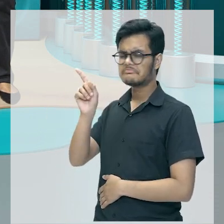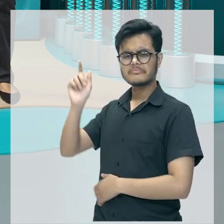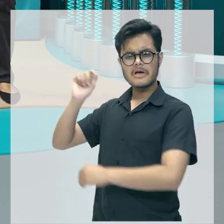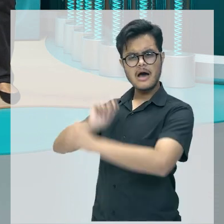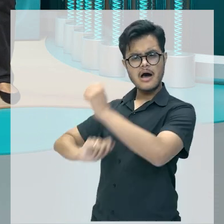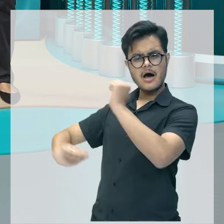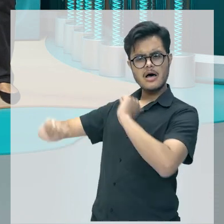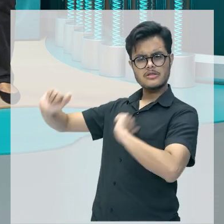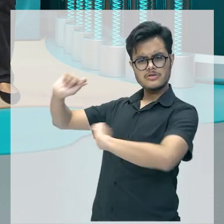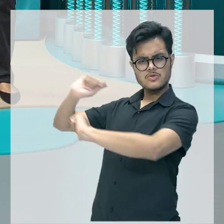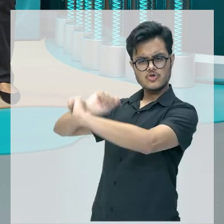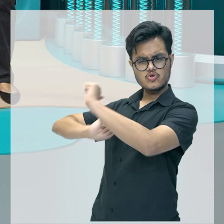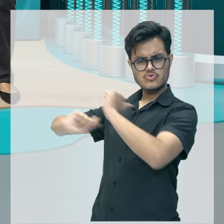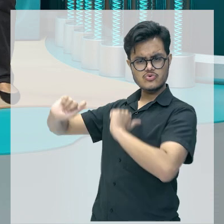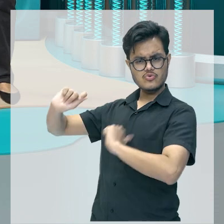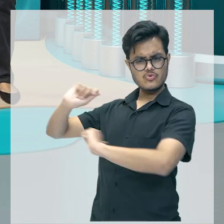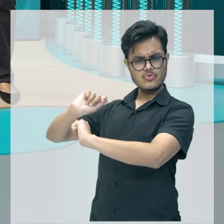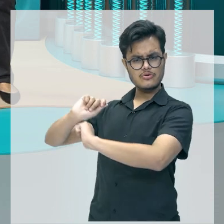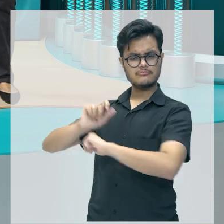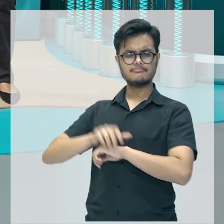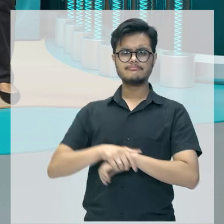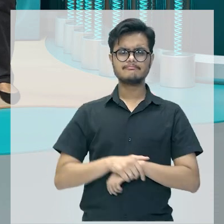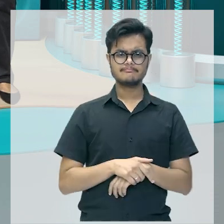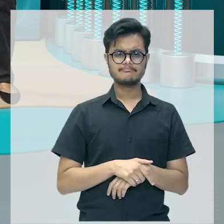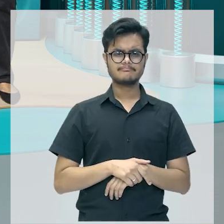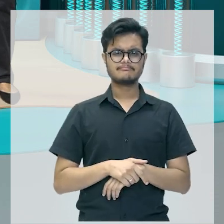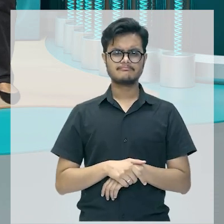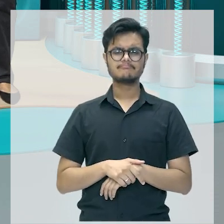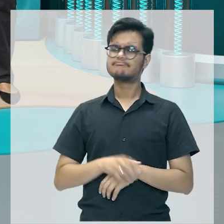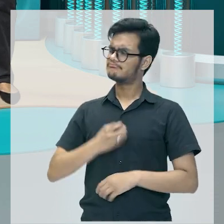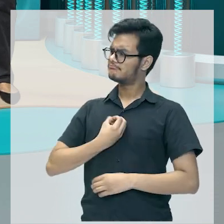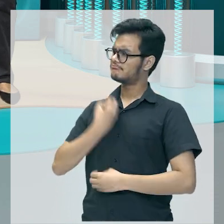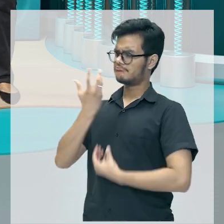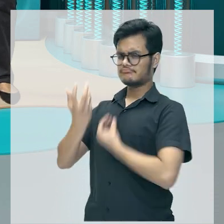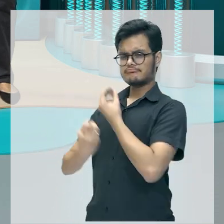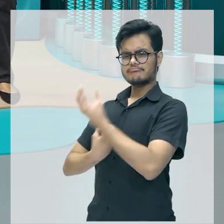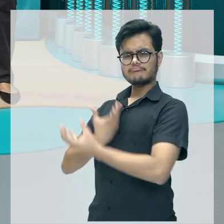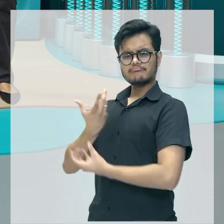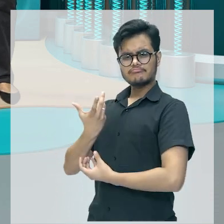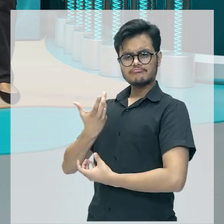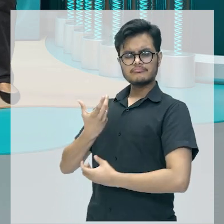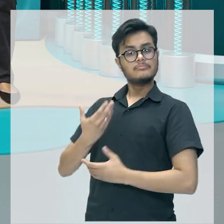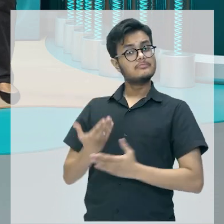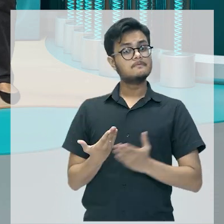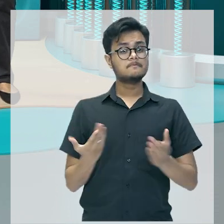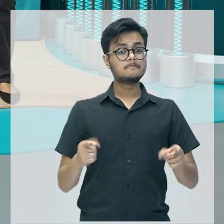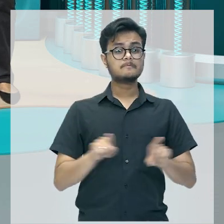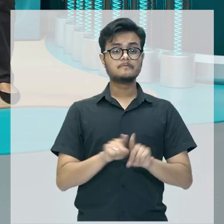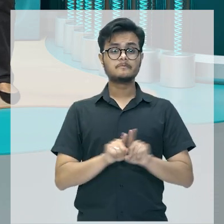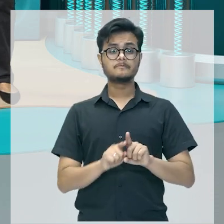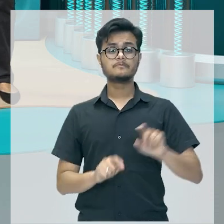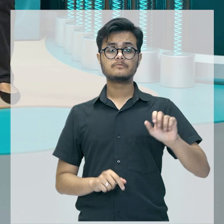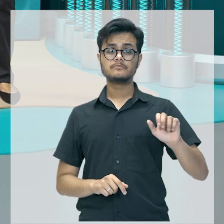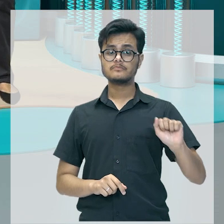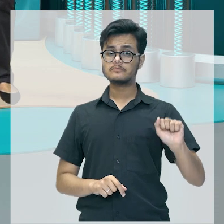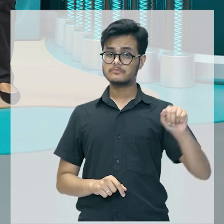deste ator que está lá no palco, né, encenando algo. E ali você tem a palavra